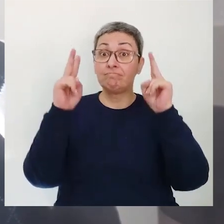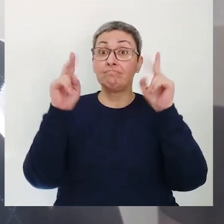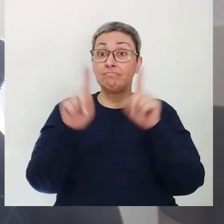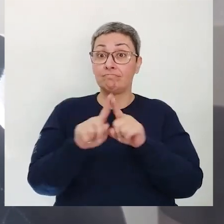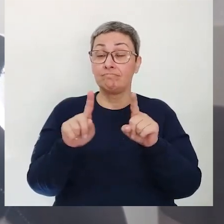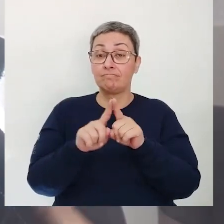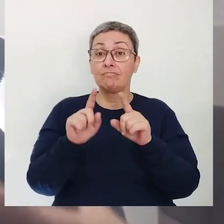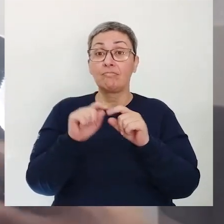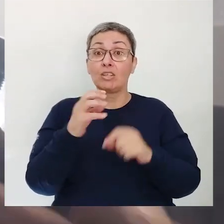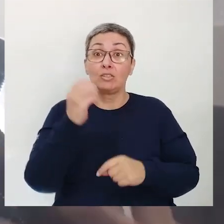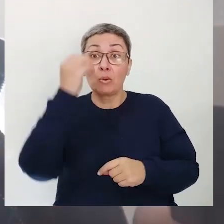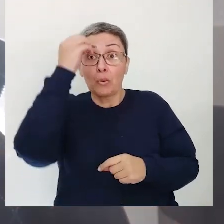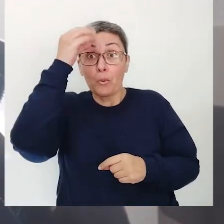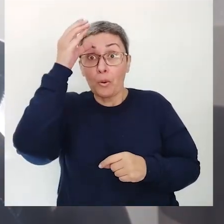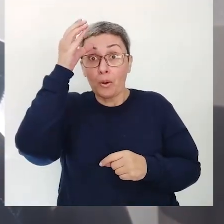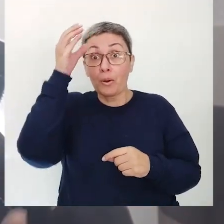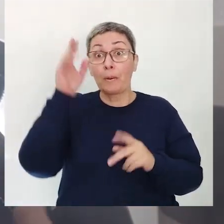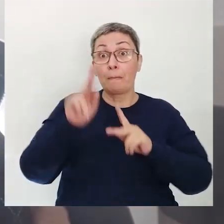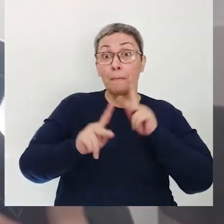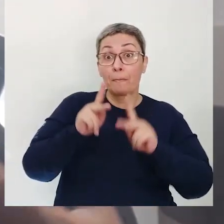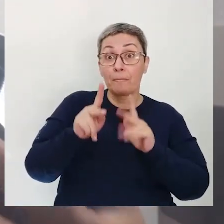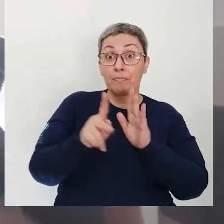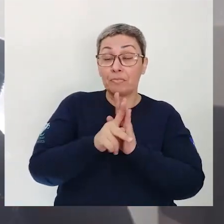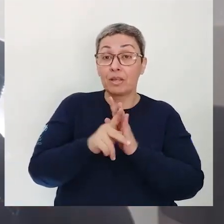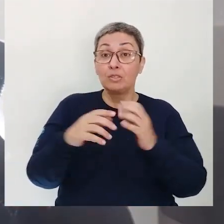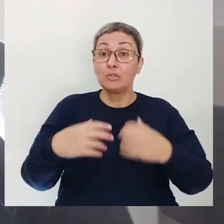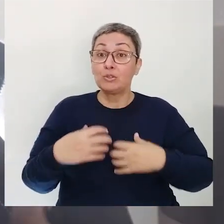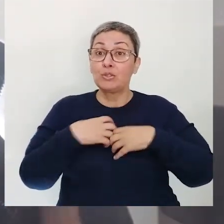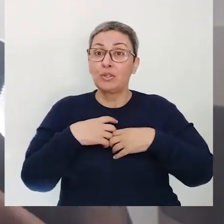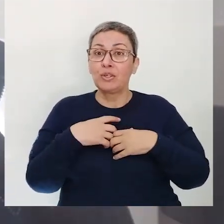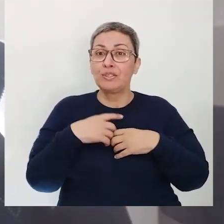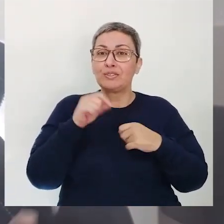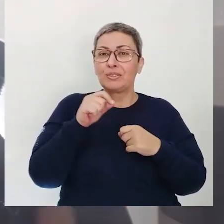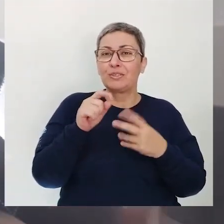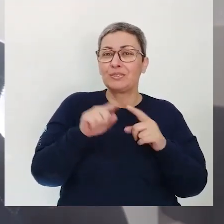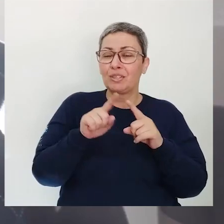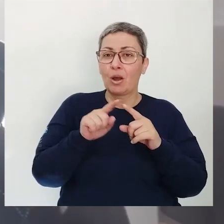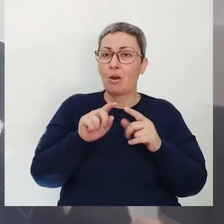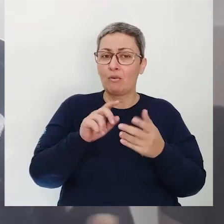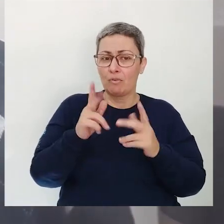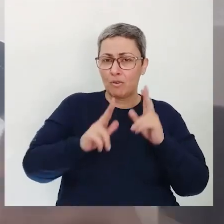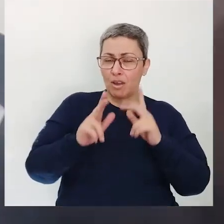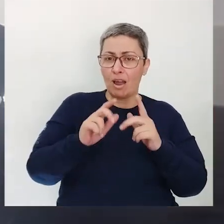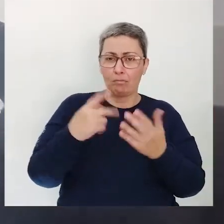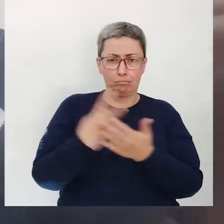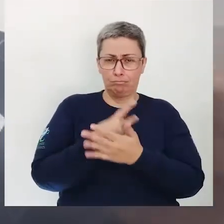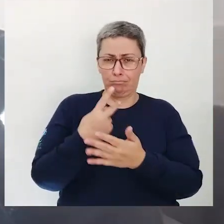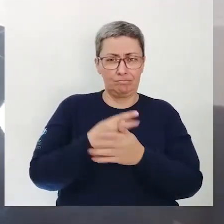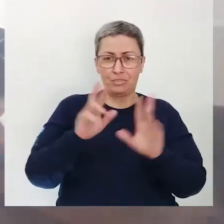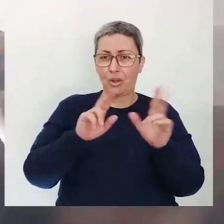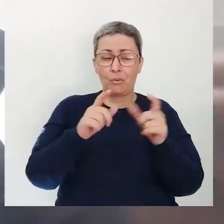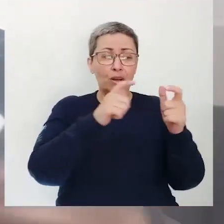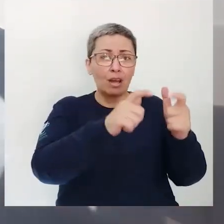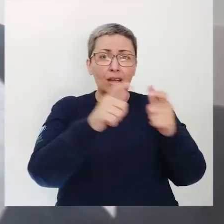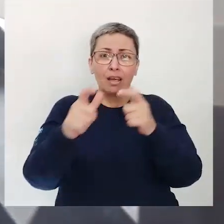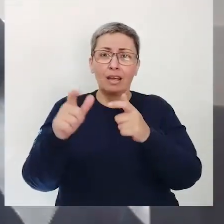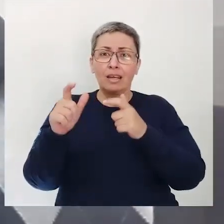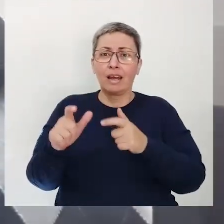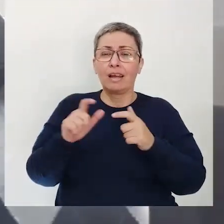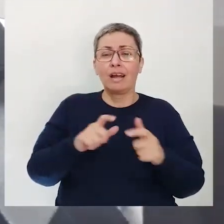valorizadas, né? Esse conhecimento popular, esse jeito de falar que não está errado, né? Em diferentes